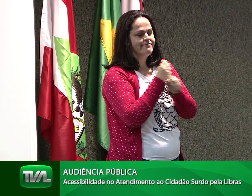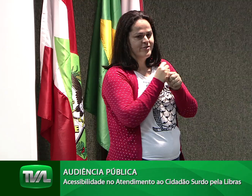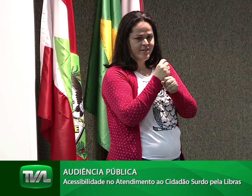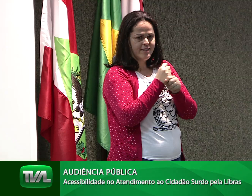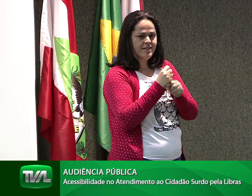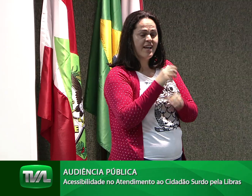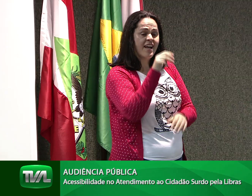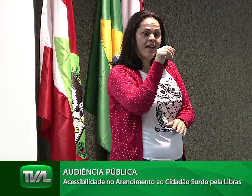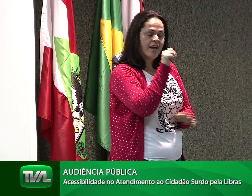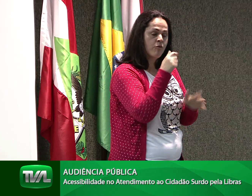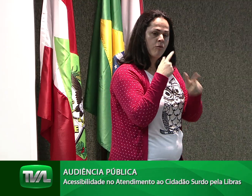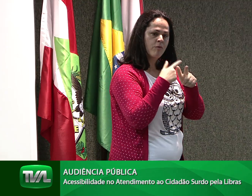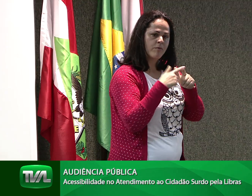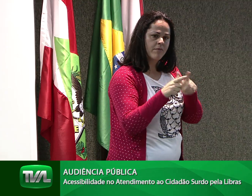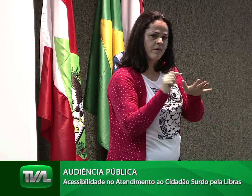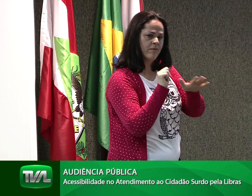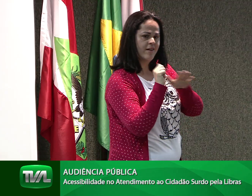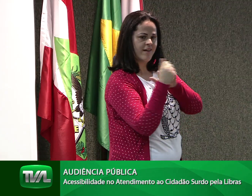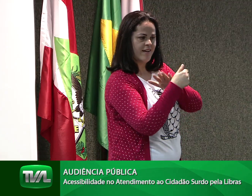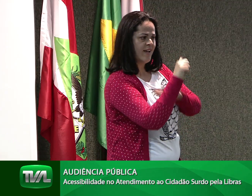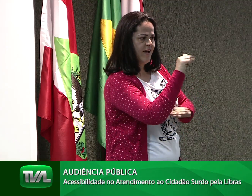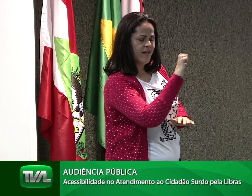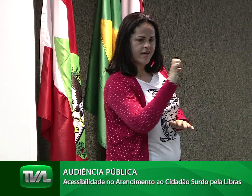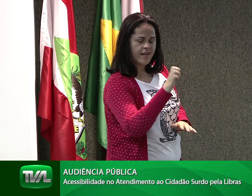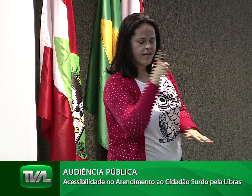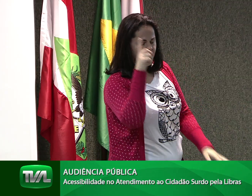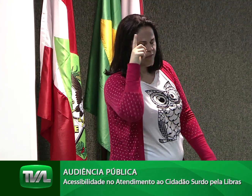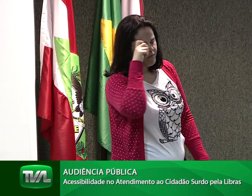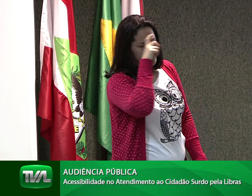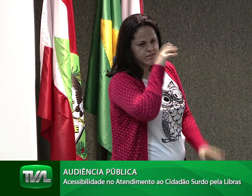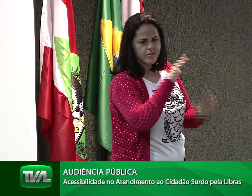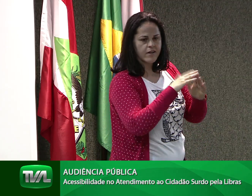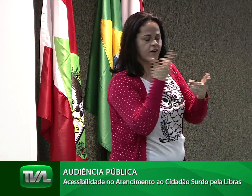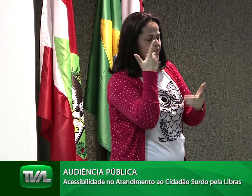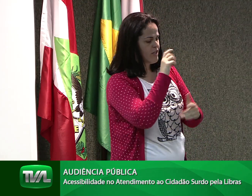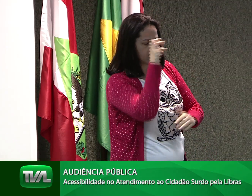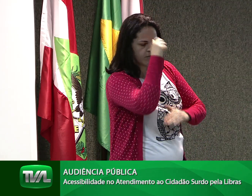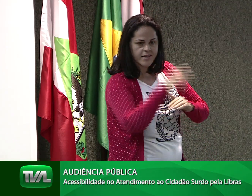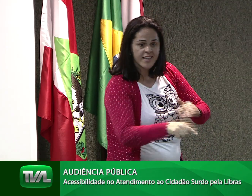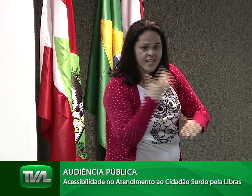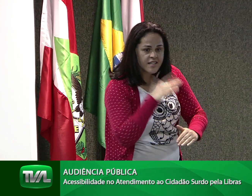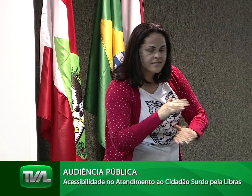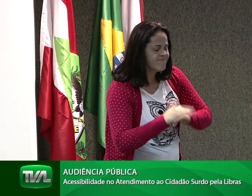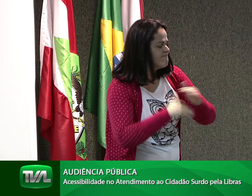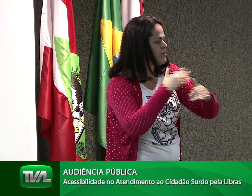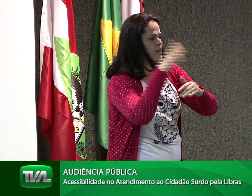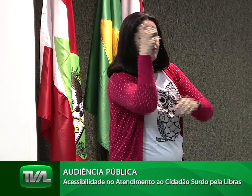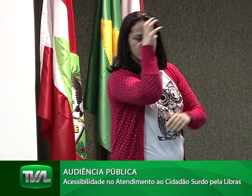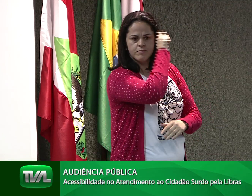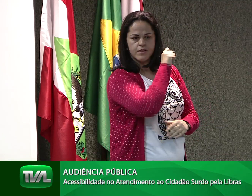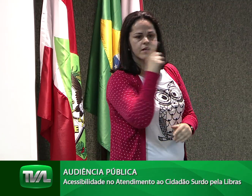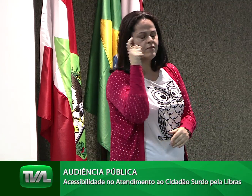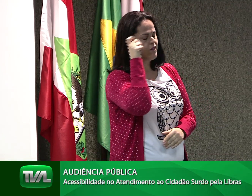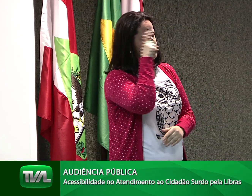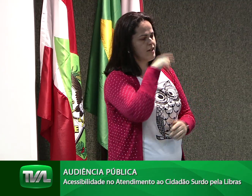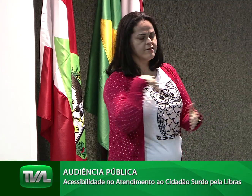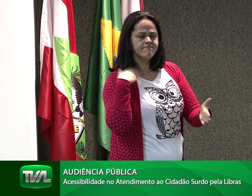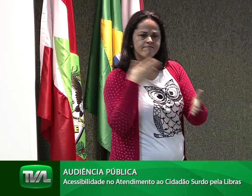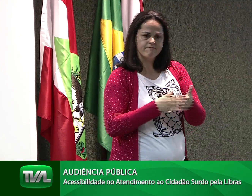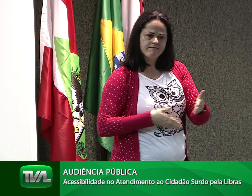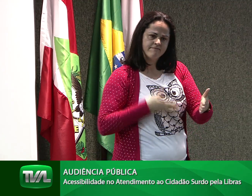estadual, municipal, já trabalhei nesses dois segmentos. E essa questão que eu tenho com relação do AE é algo muito